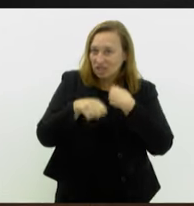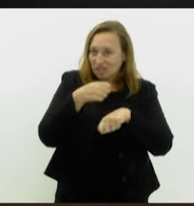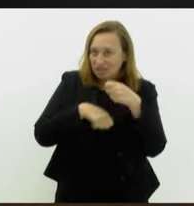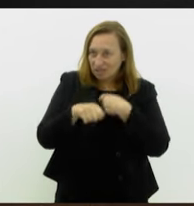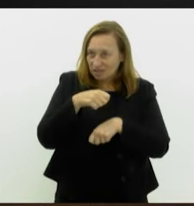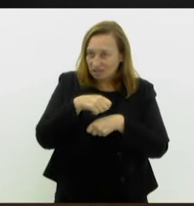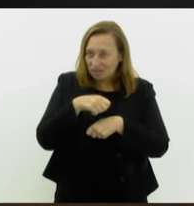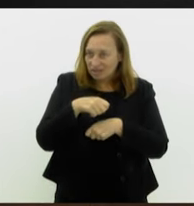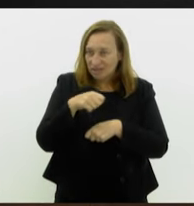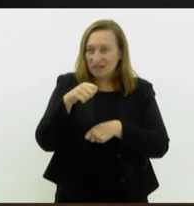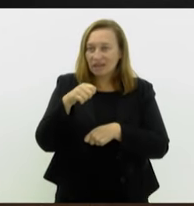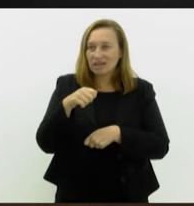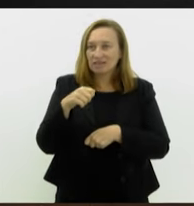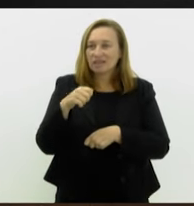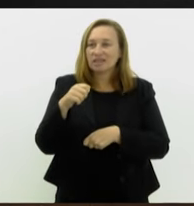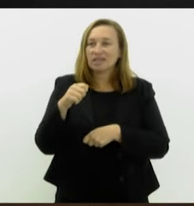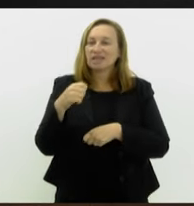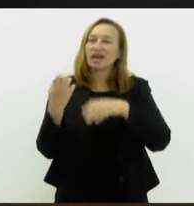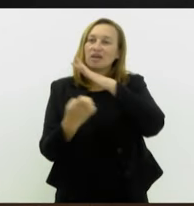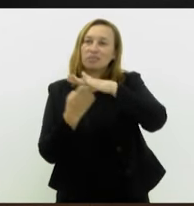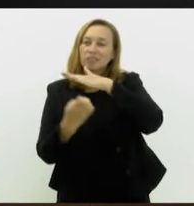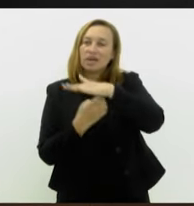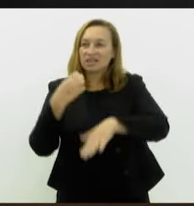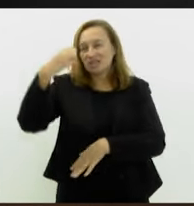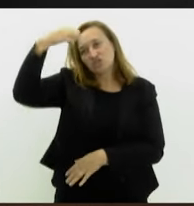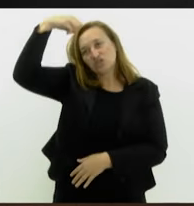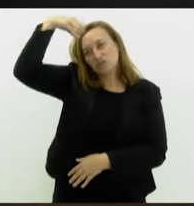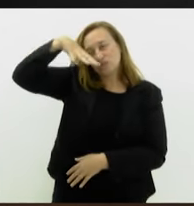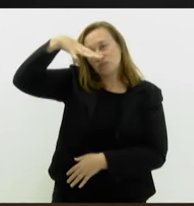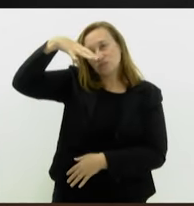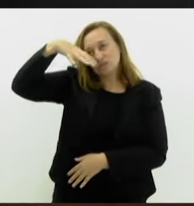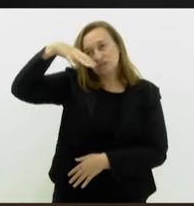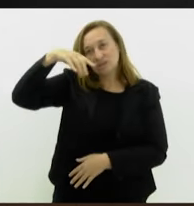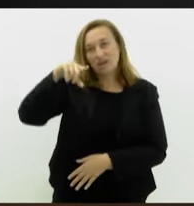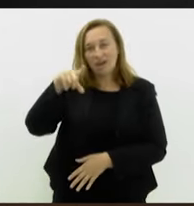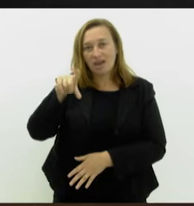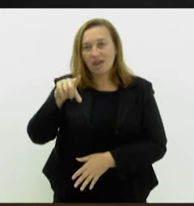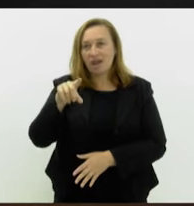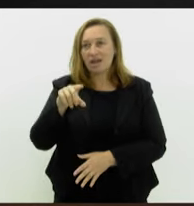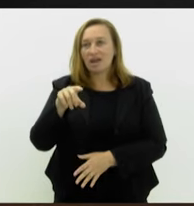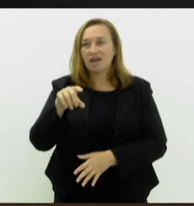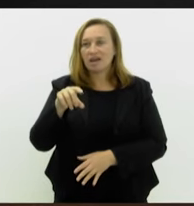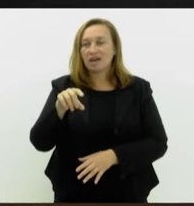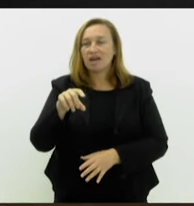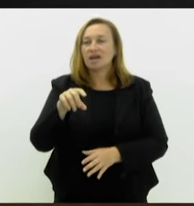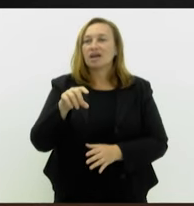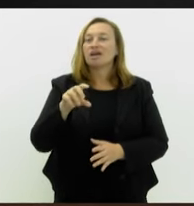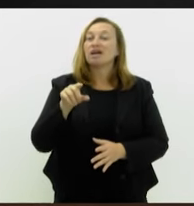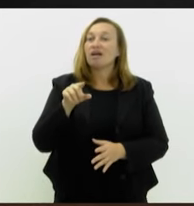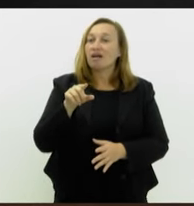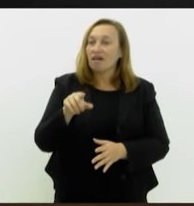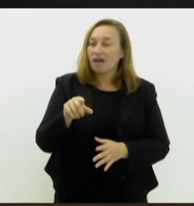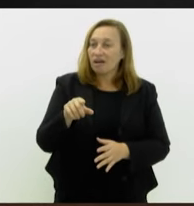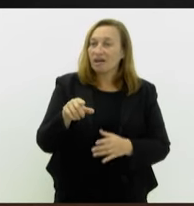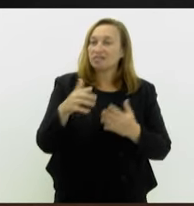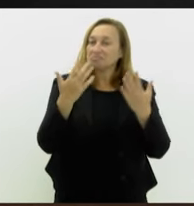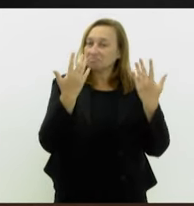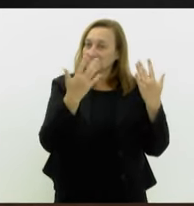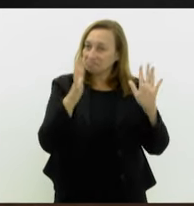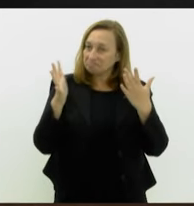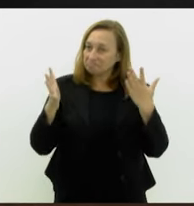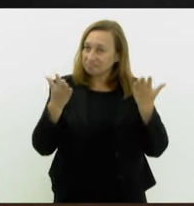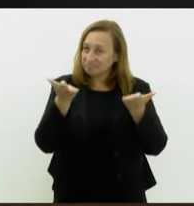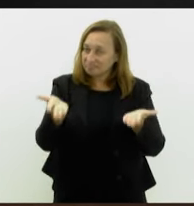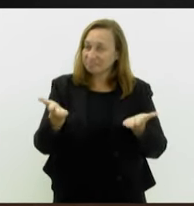aqui em destaque exatamente para saudar a todas as mulheres com deficiência e dizer que elas também elas podem estar onde elas